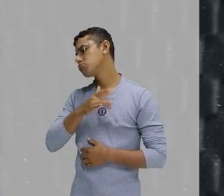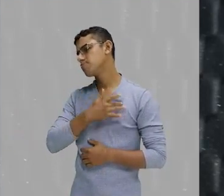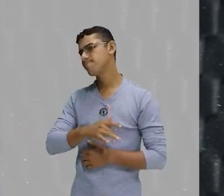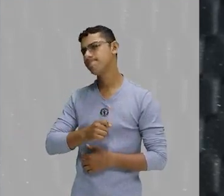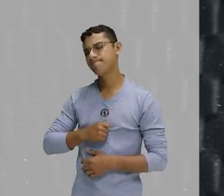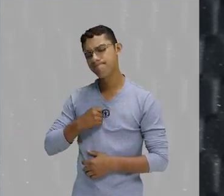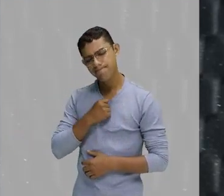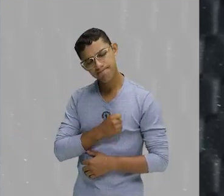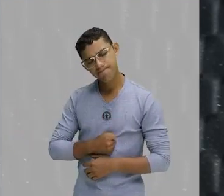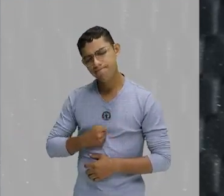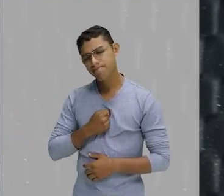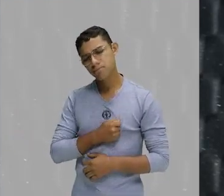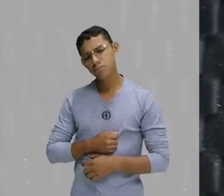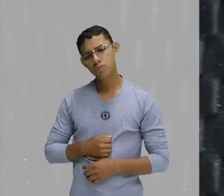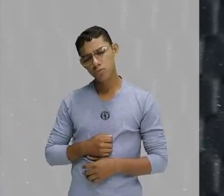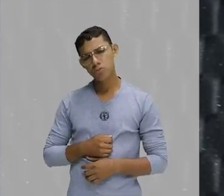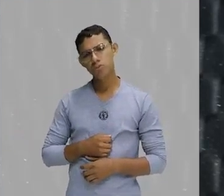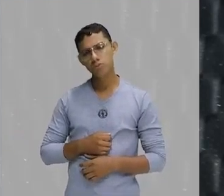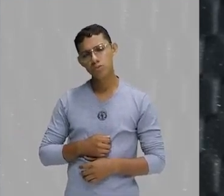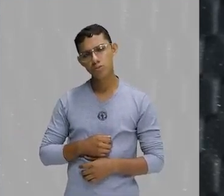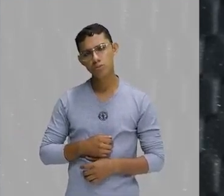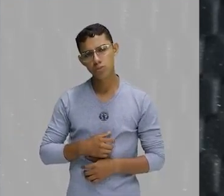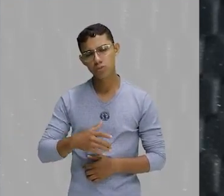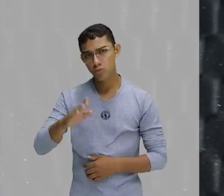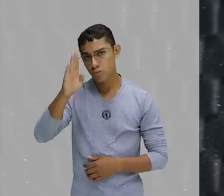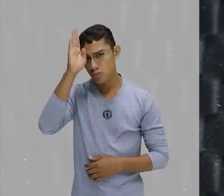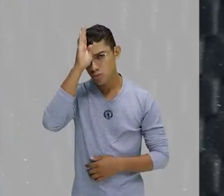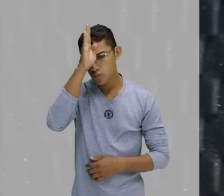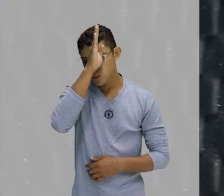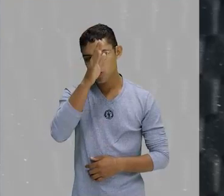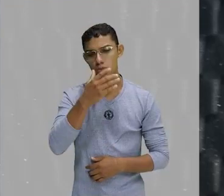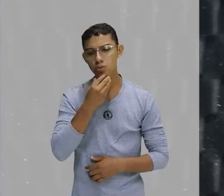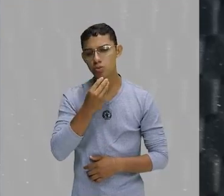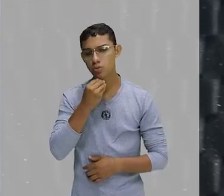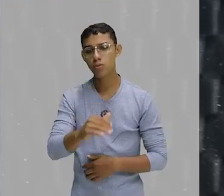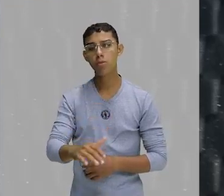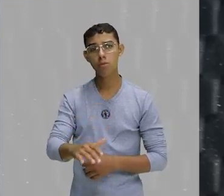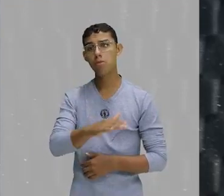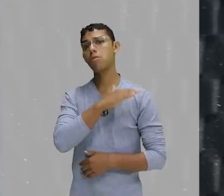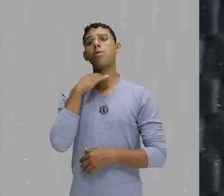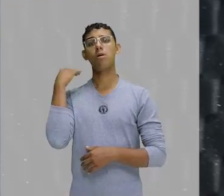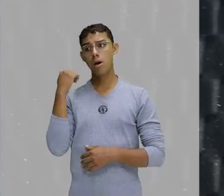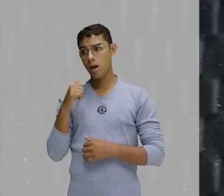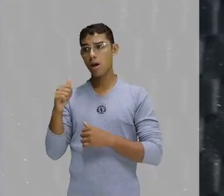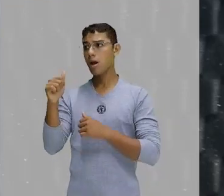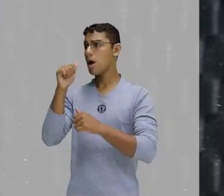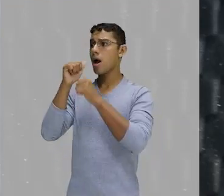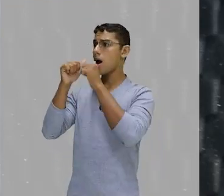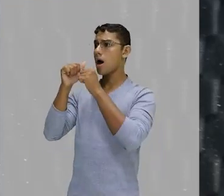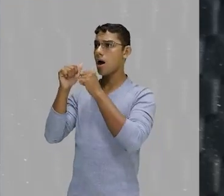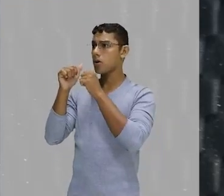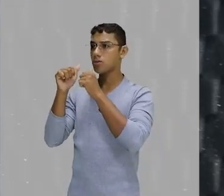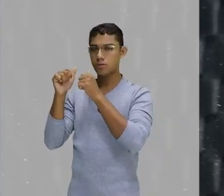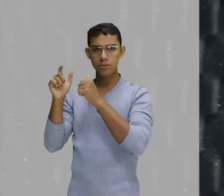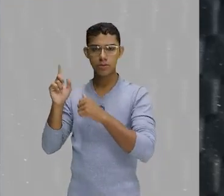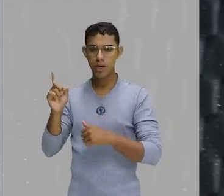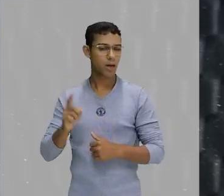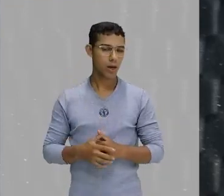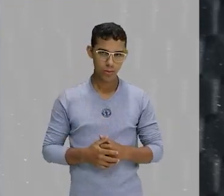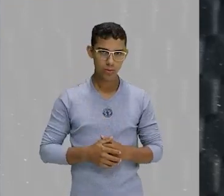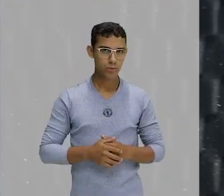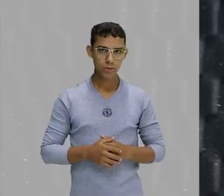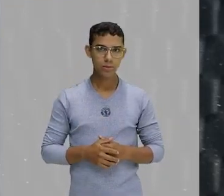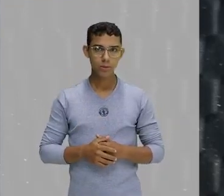saudade do meu tio. Morreu em consequência do álcool. Bebia muito? Não. Foi atropelado